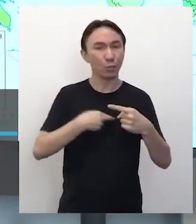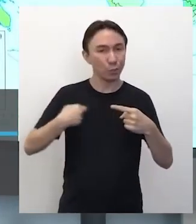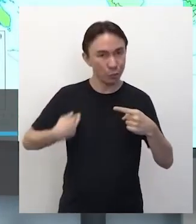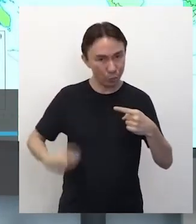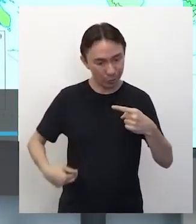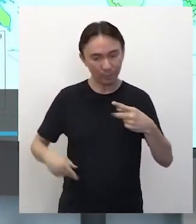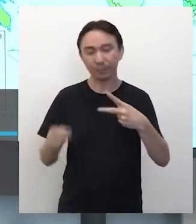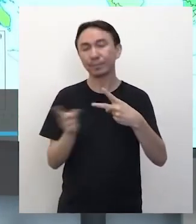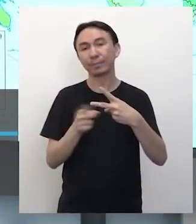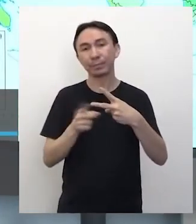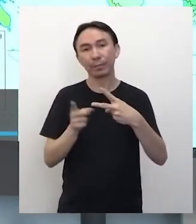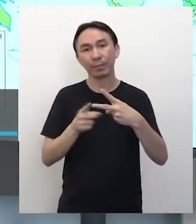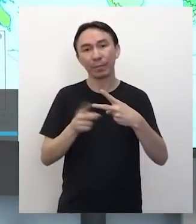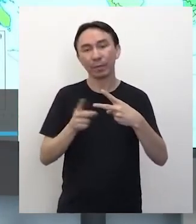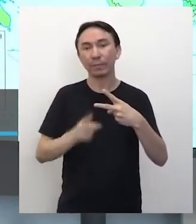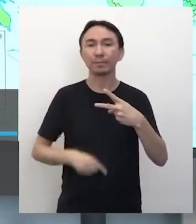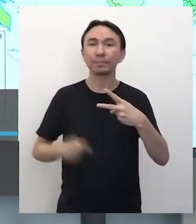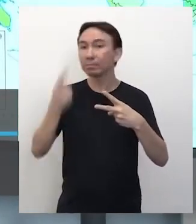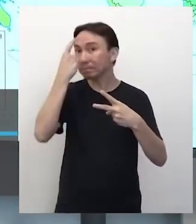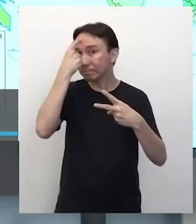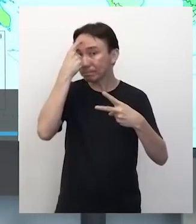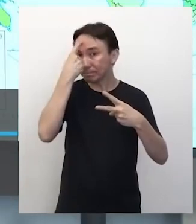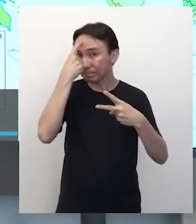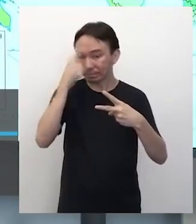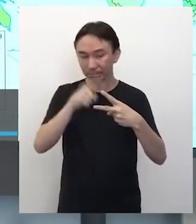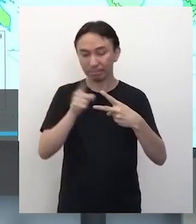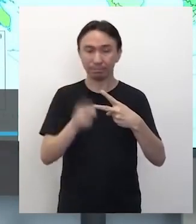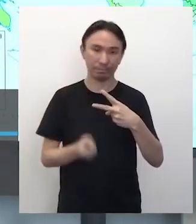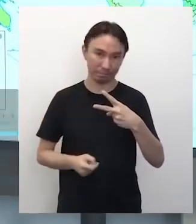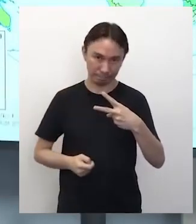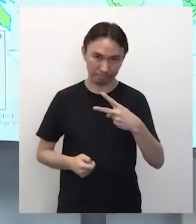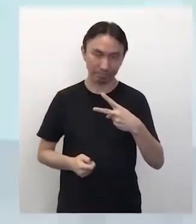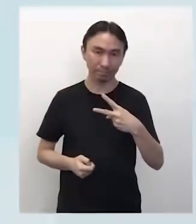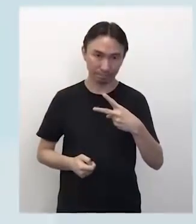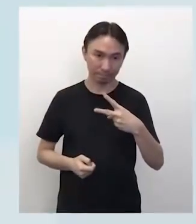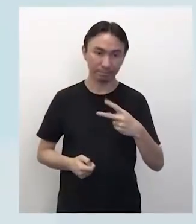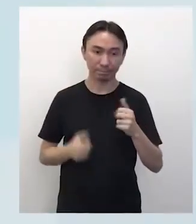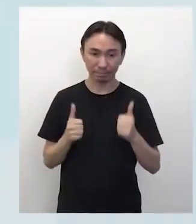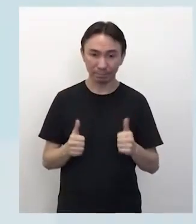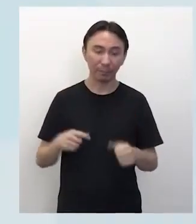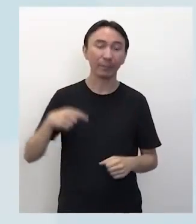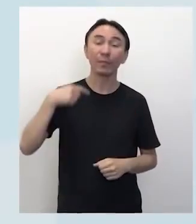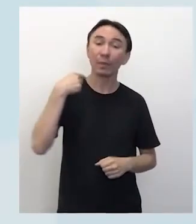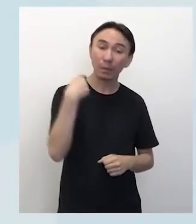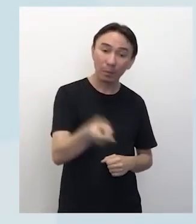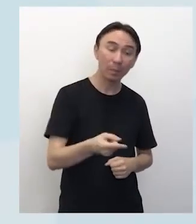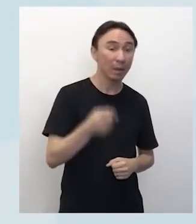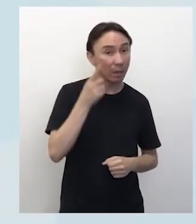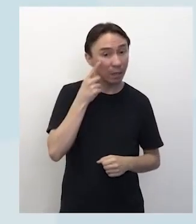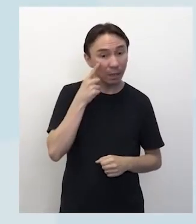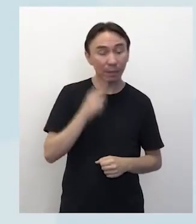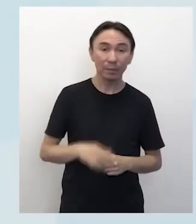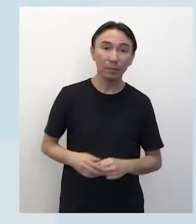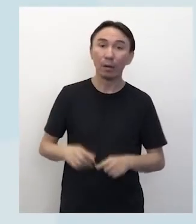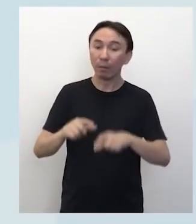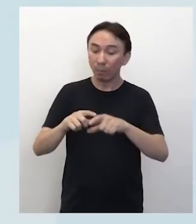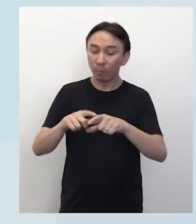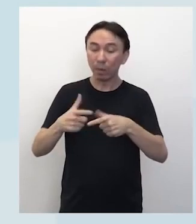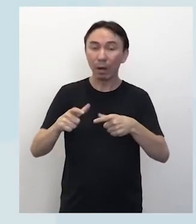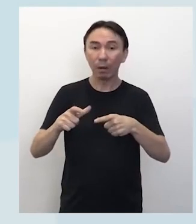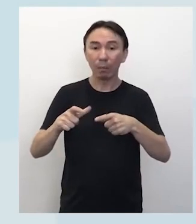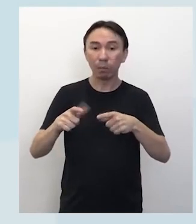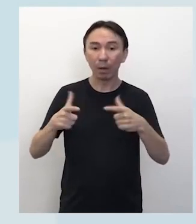mapa, como se destacaram aí no gráfico que a gente viu aí. Na próxima nós vamos ver a taxa de crescimento mundial, né, que é aquela